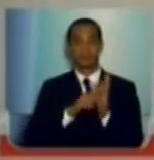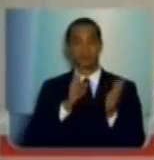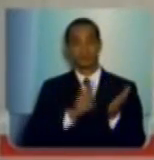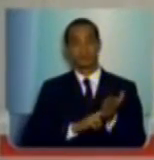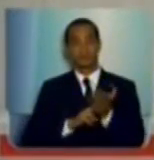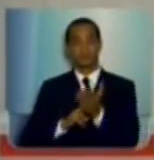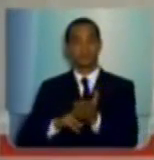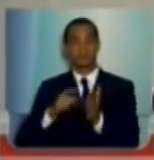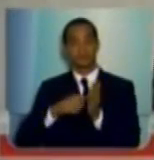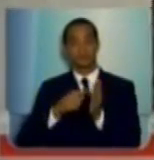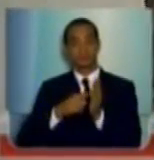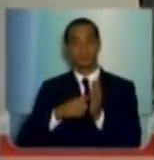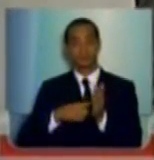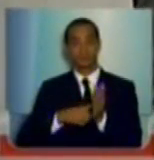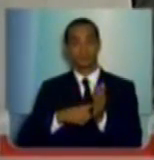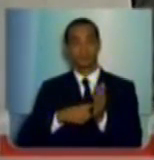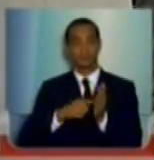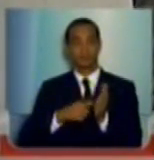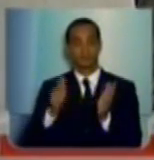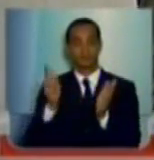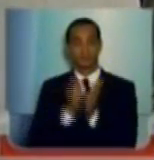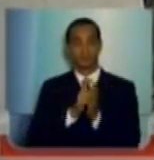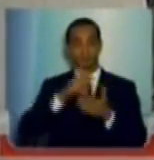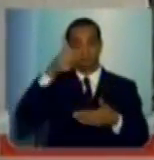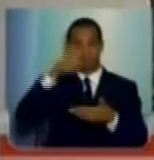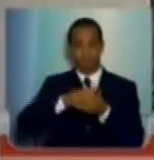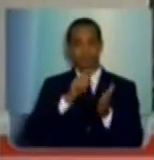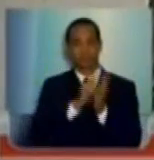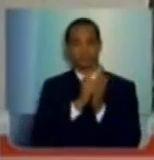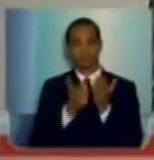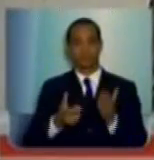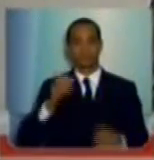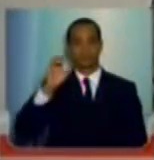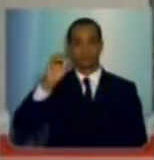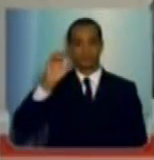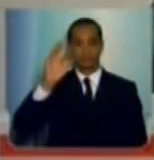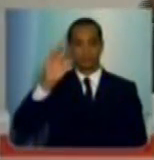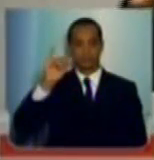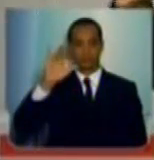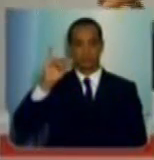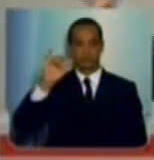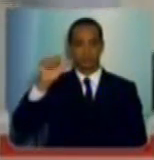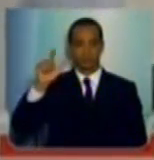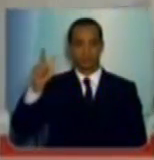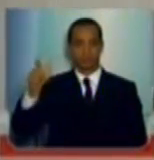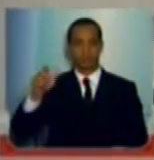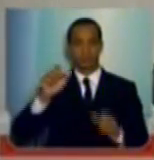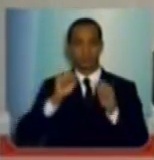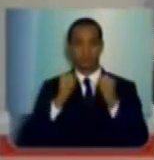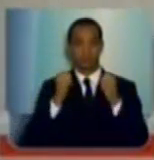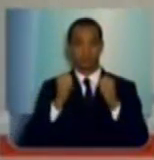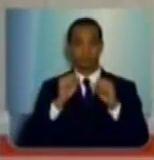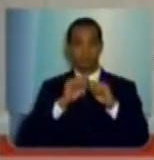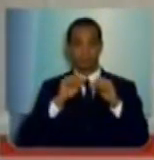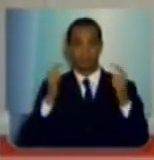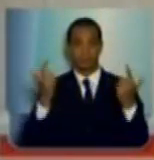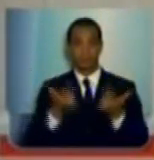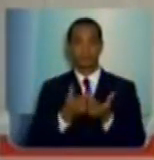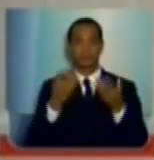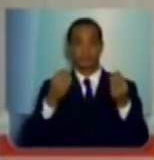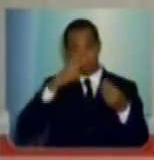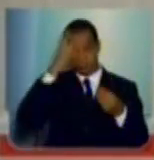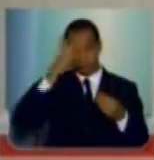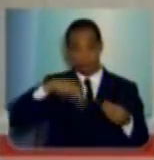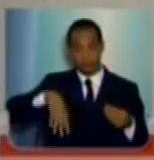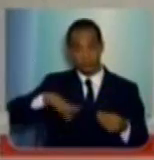aberta fosse publicada no Diário Oficial do poder legislativo para que a sociedade tenha clareza do que